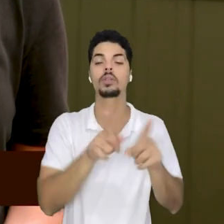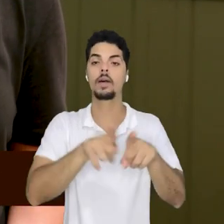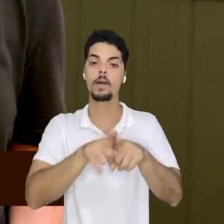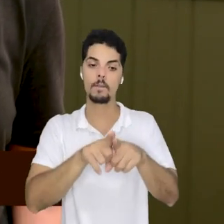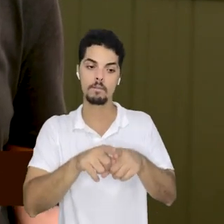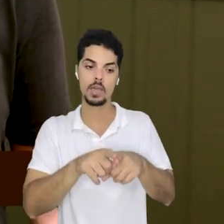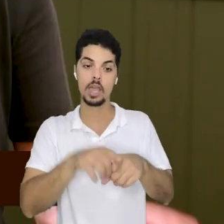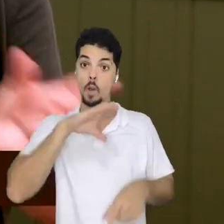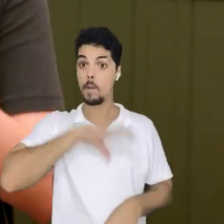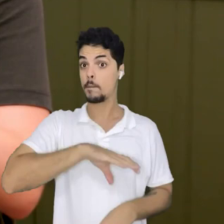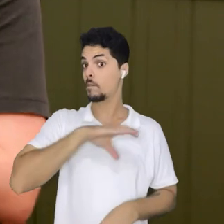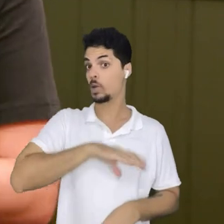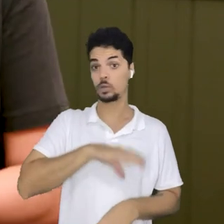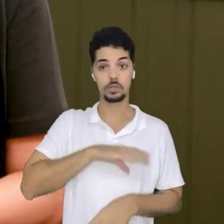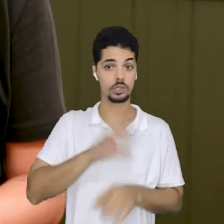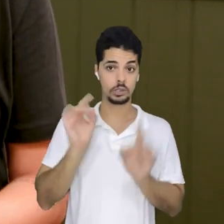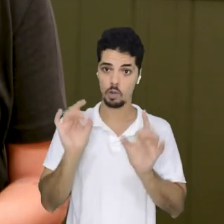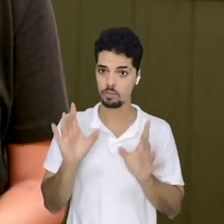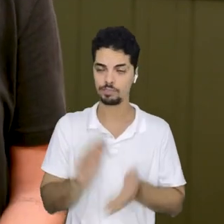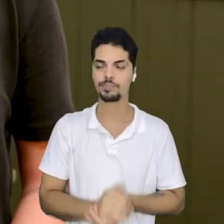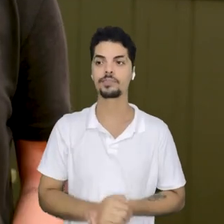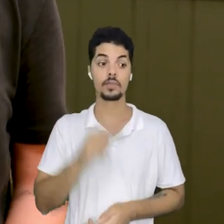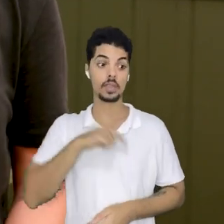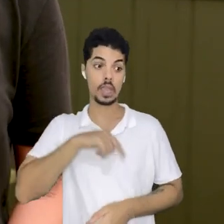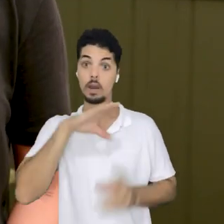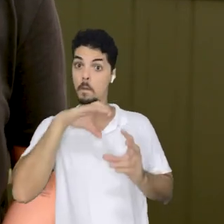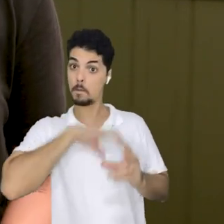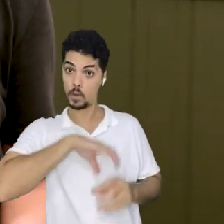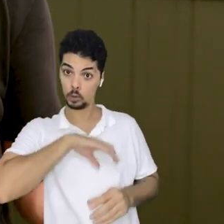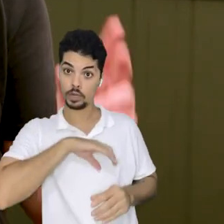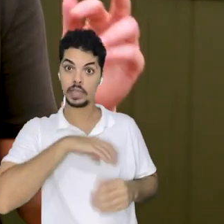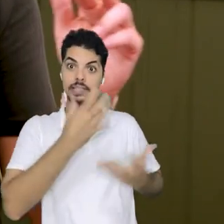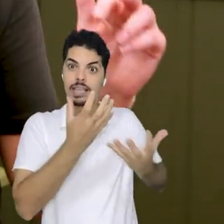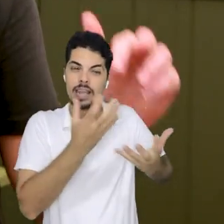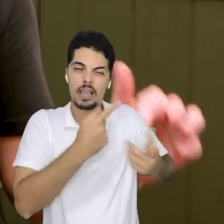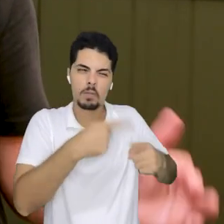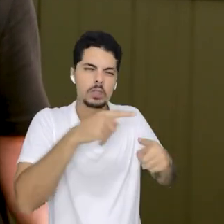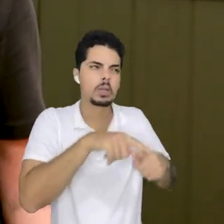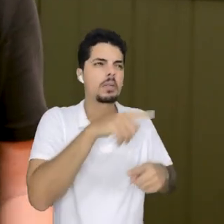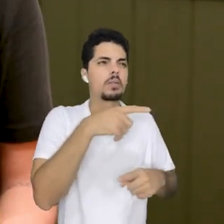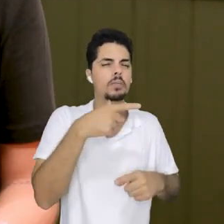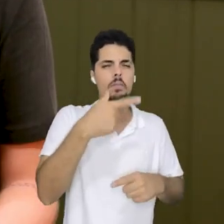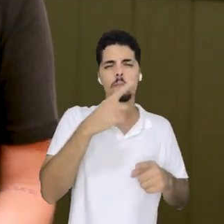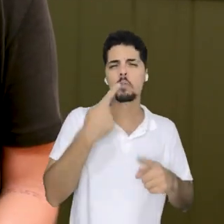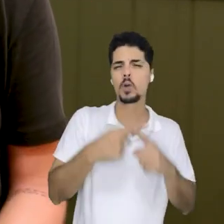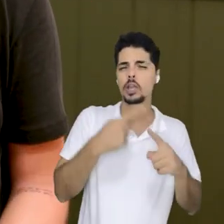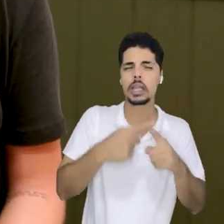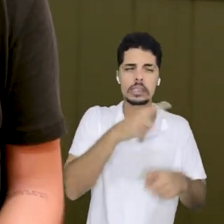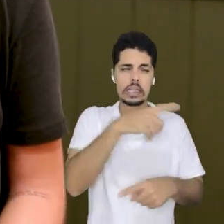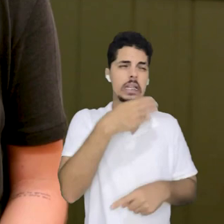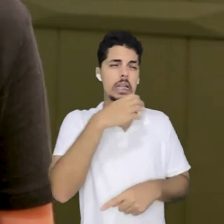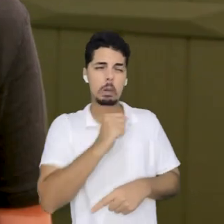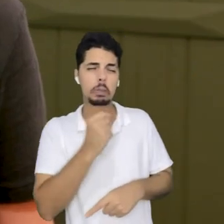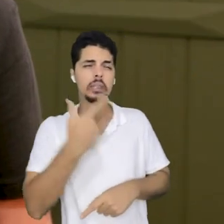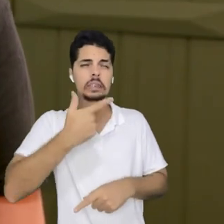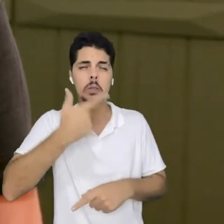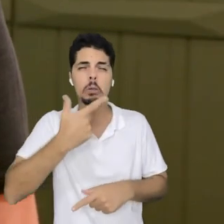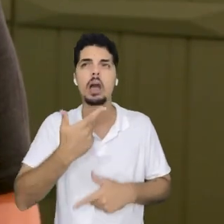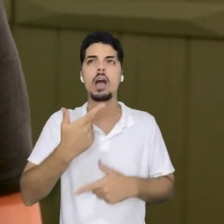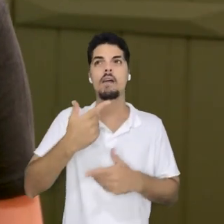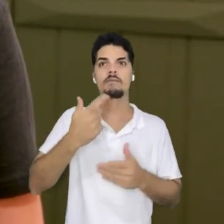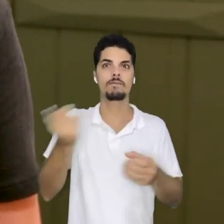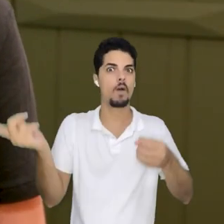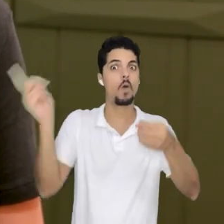para o Dom Pedro I voltar para Portugal. Assim, o processo de recolonização seria muito mais fácil. E, do